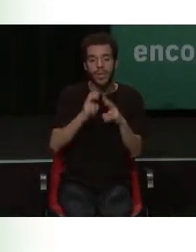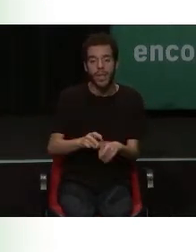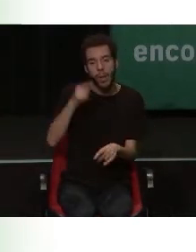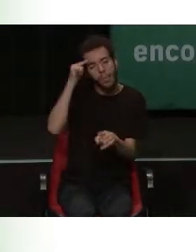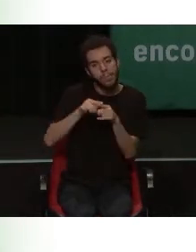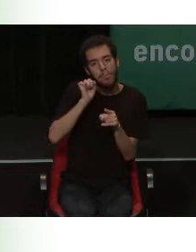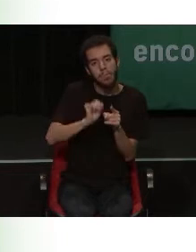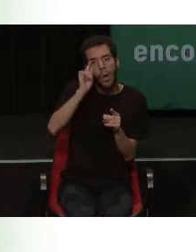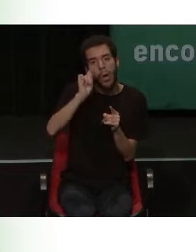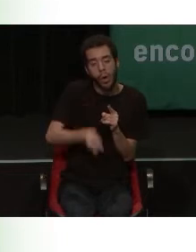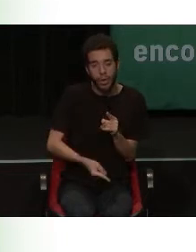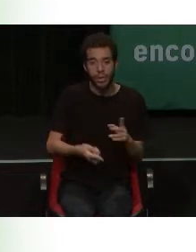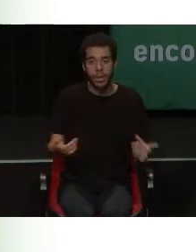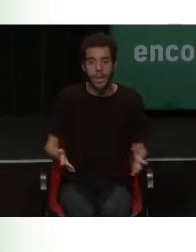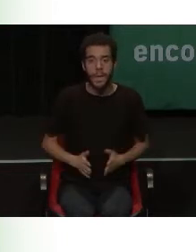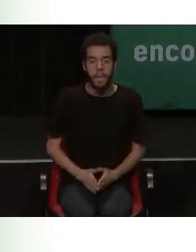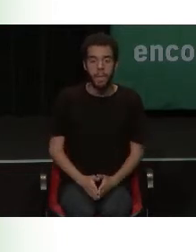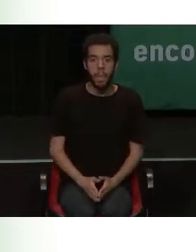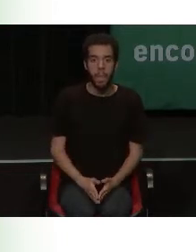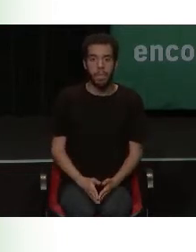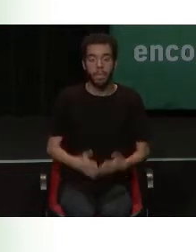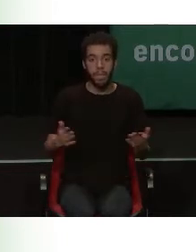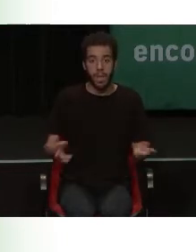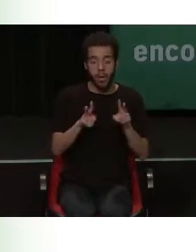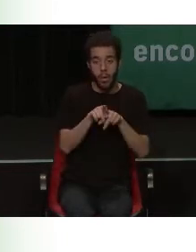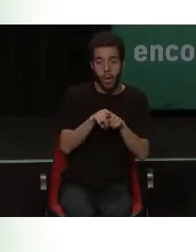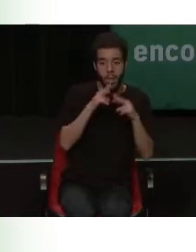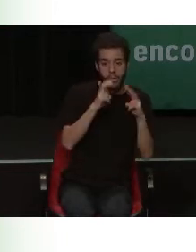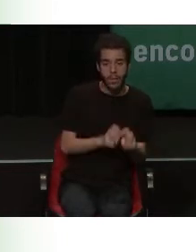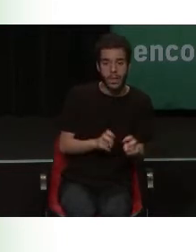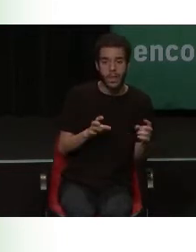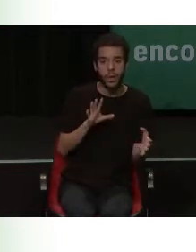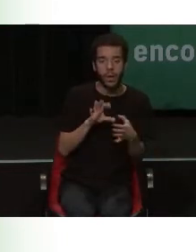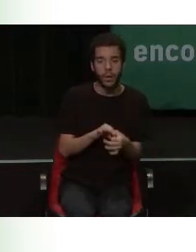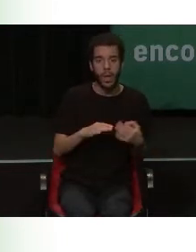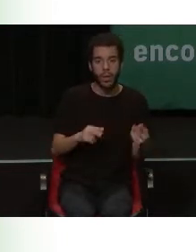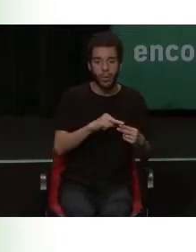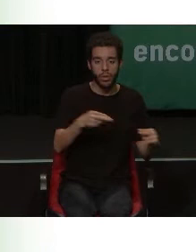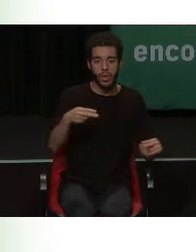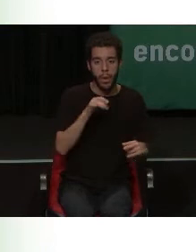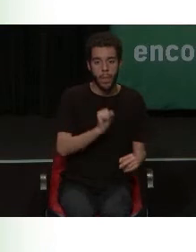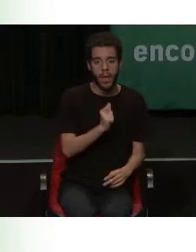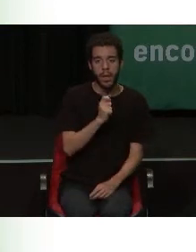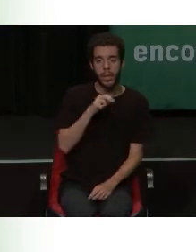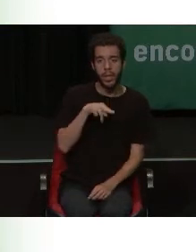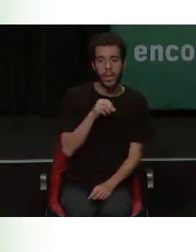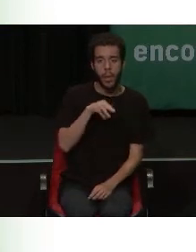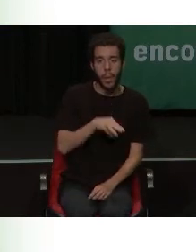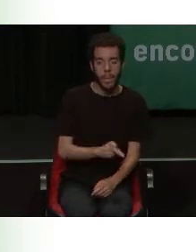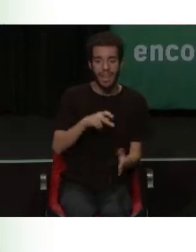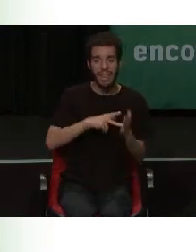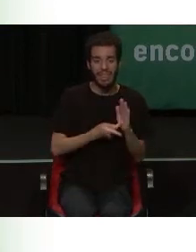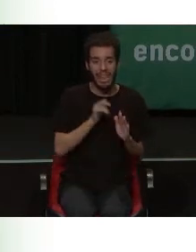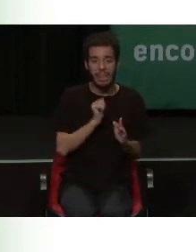É conseguir passar de uma investigação com base na genómica, em técnicas que requerem uma análise